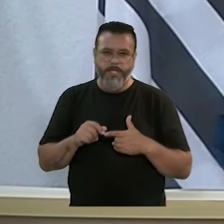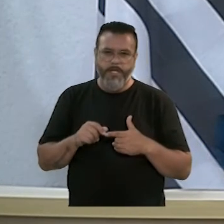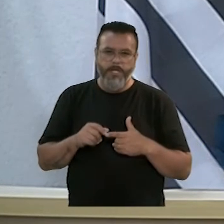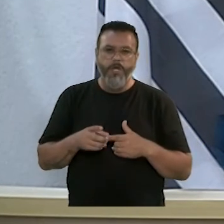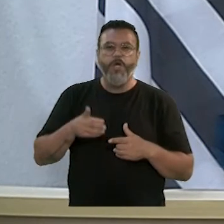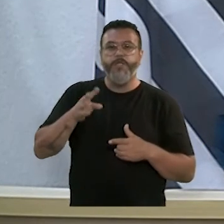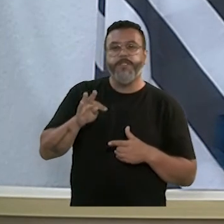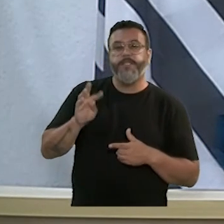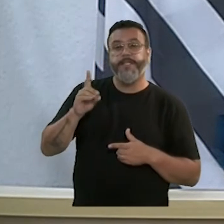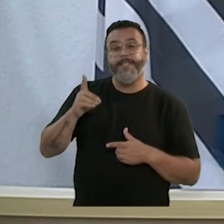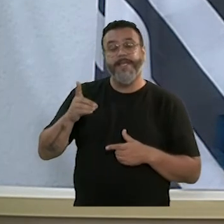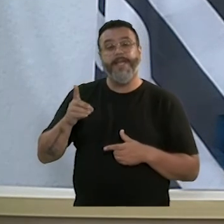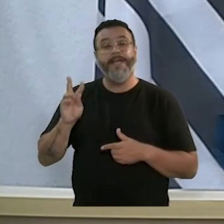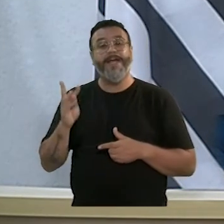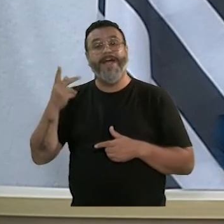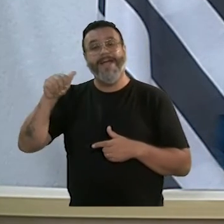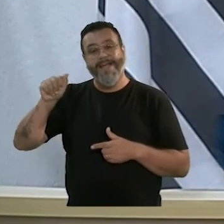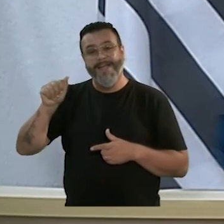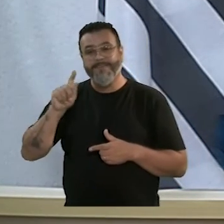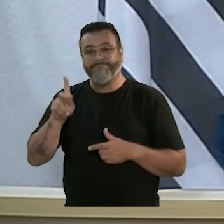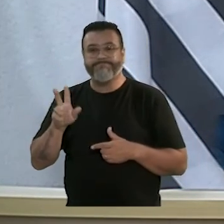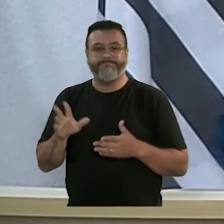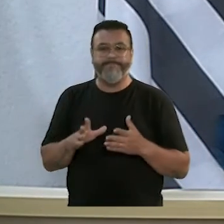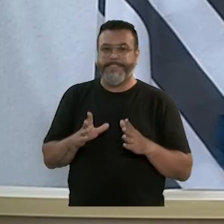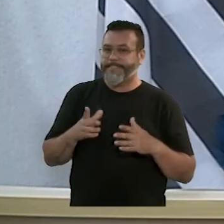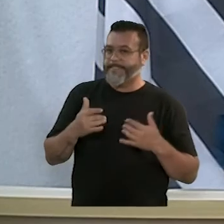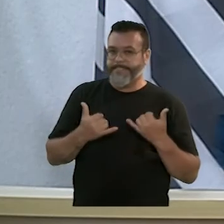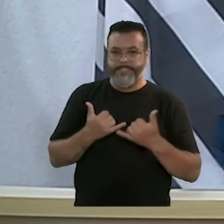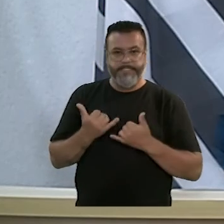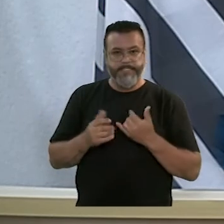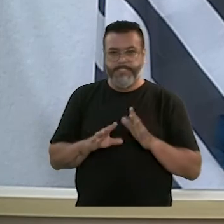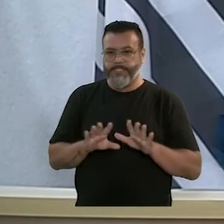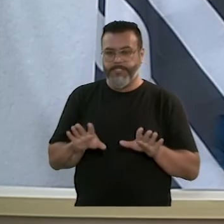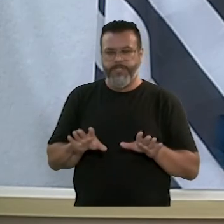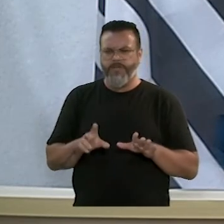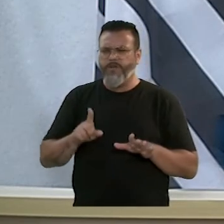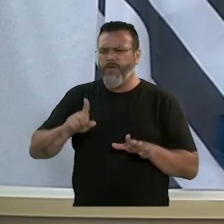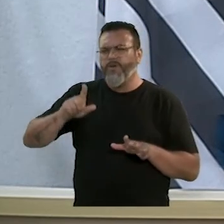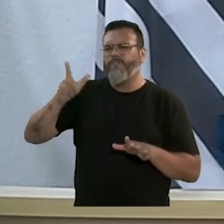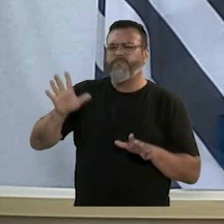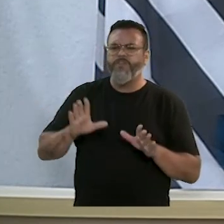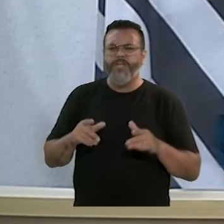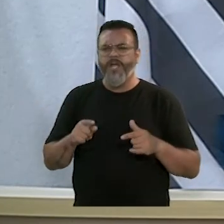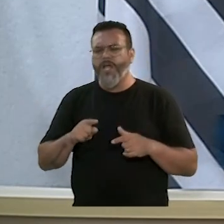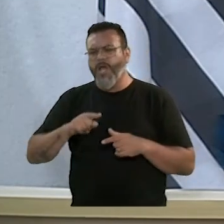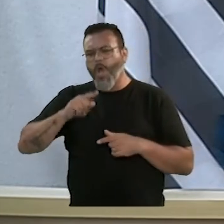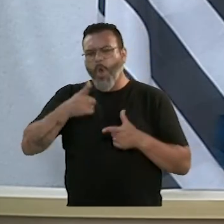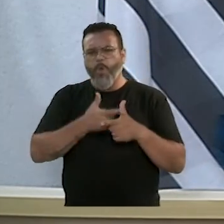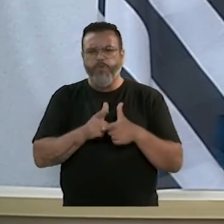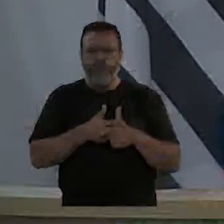TDAH, não é brincadeira, está crescendo muito. Fora outros transtornos que tem aí, que são vários.